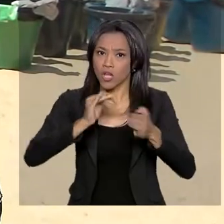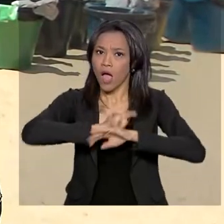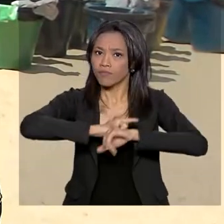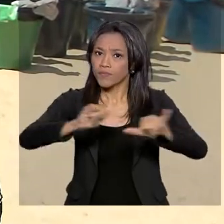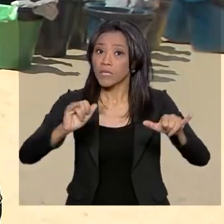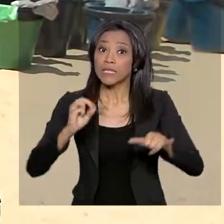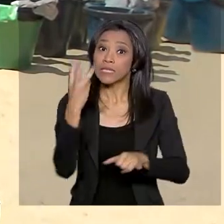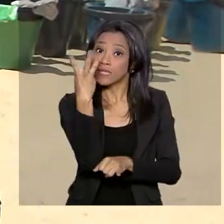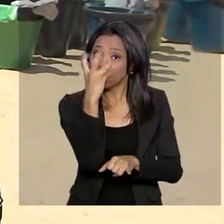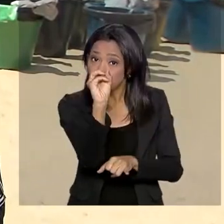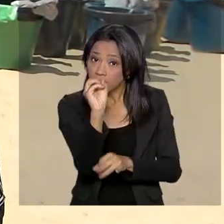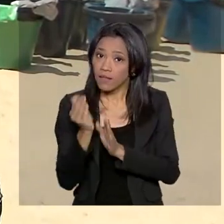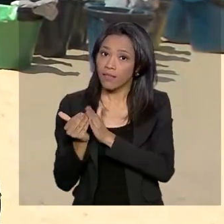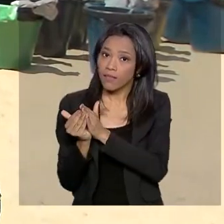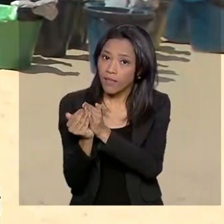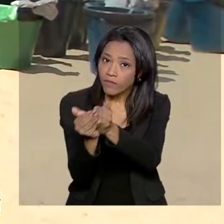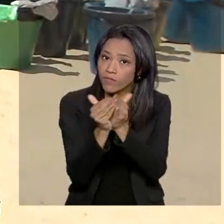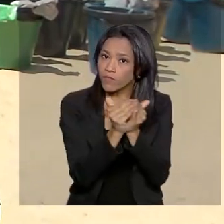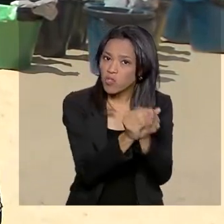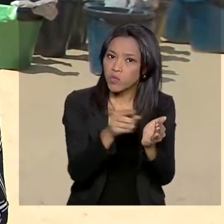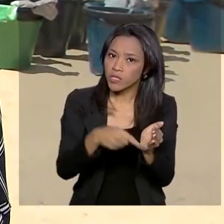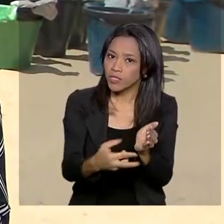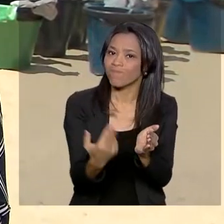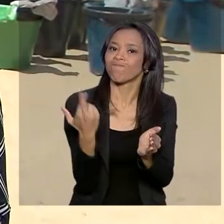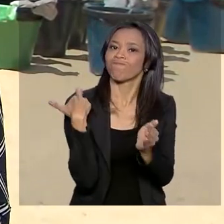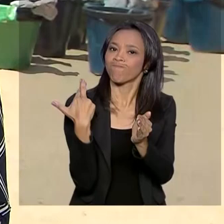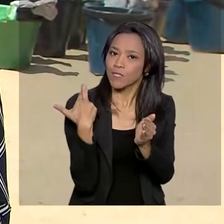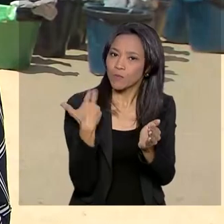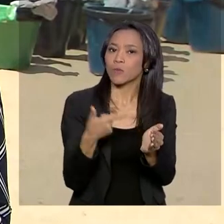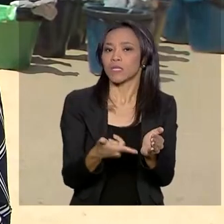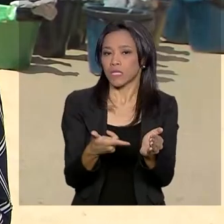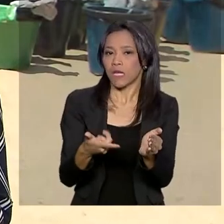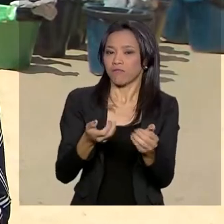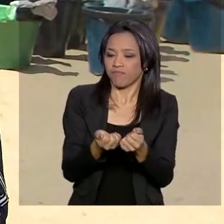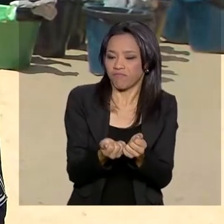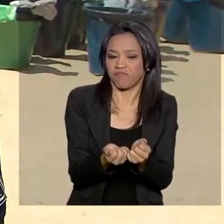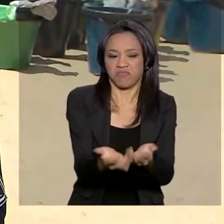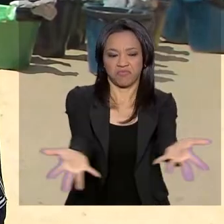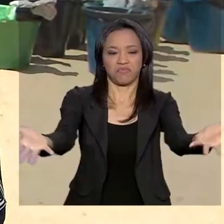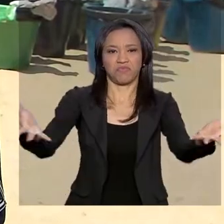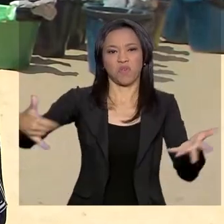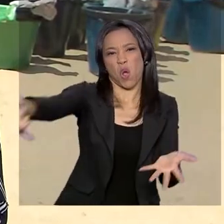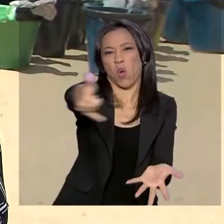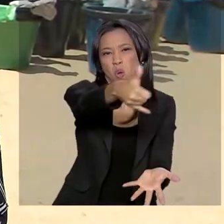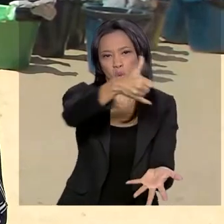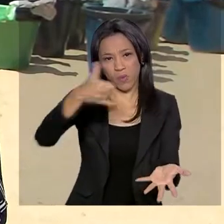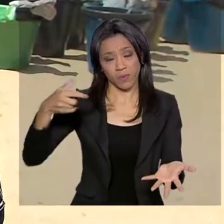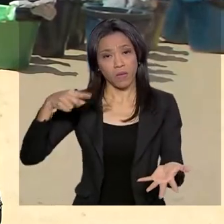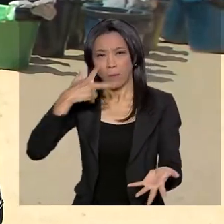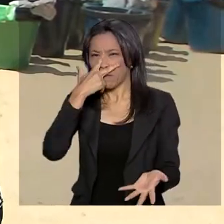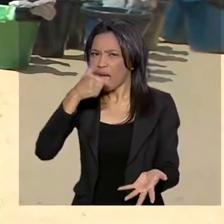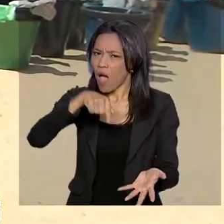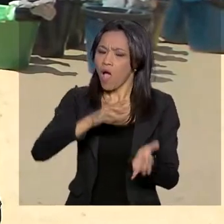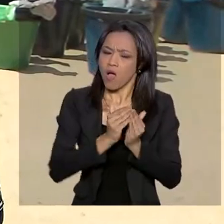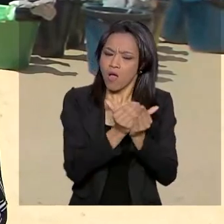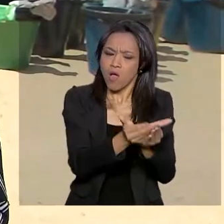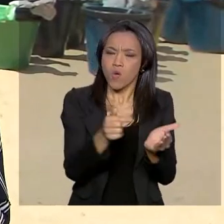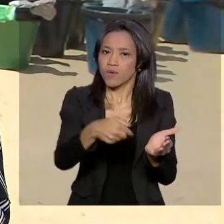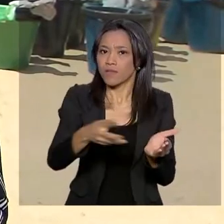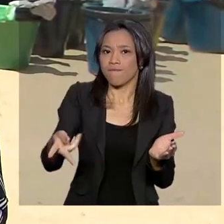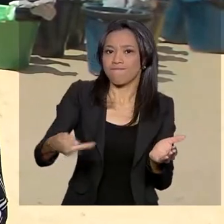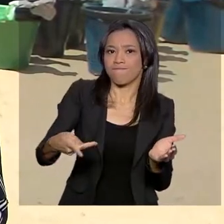investigar os possíveis responsáveis uma das hipóteses é que se trata de um navio com carga ilegal